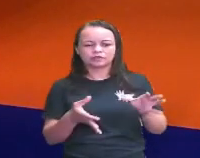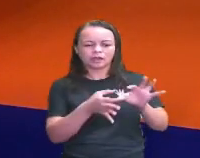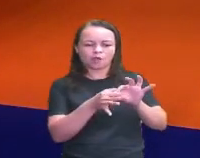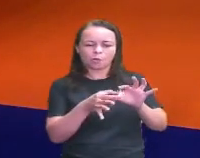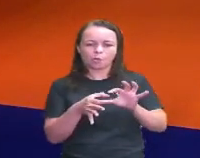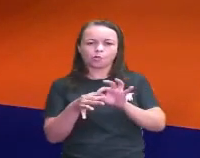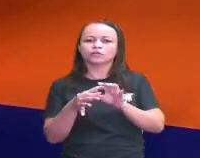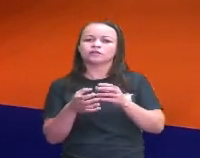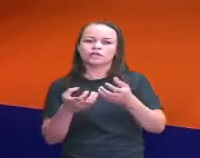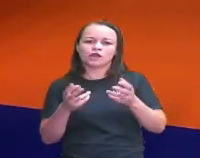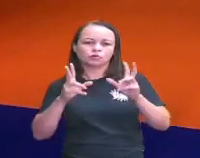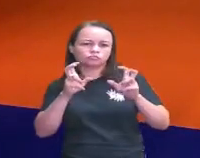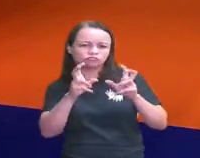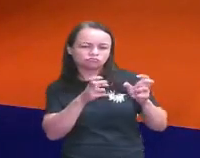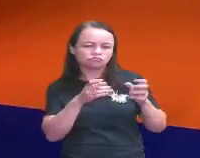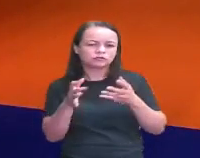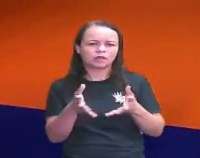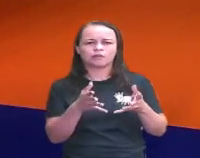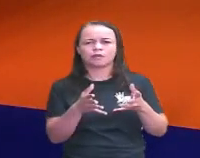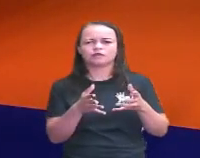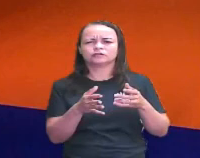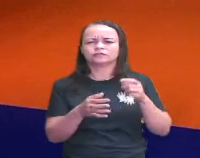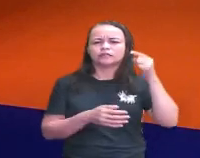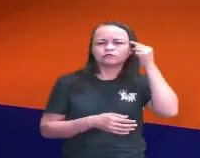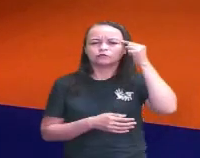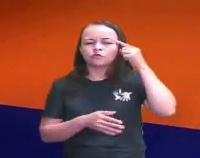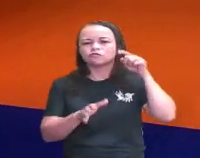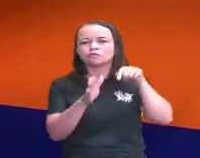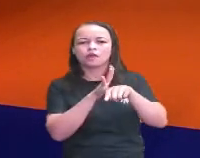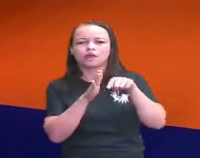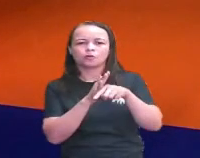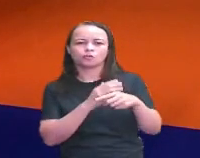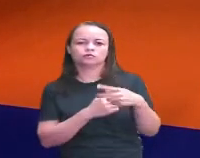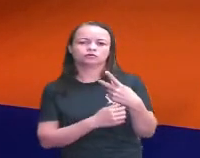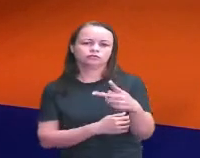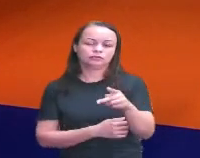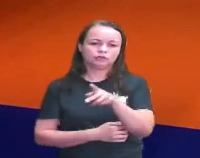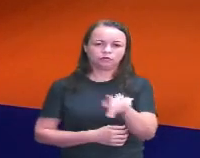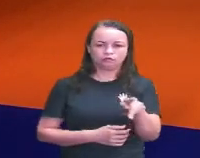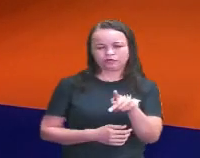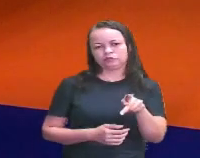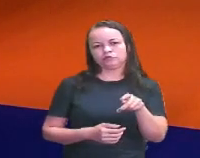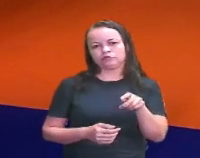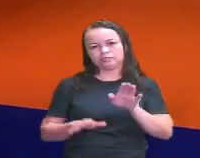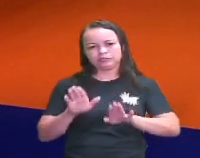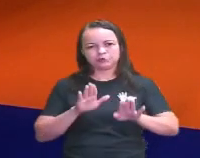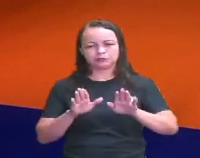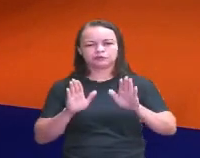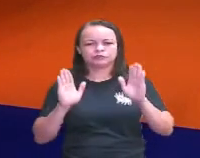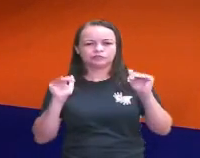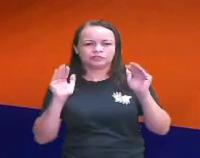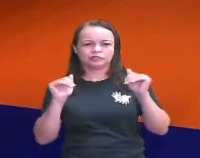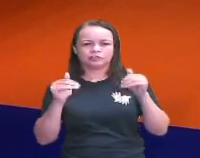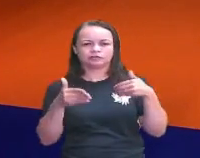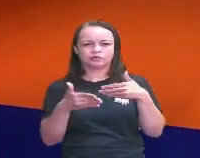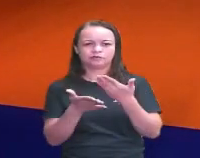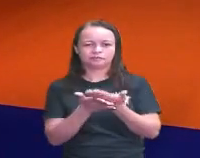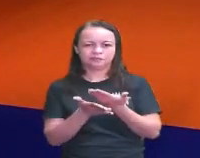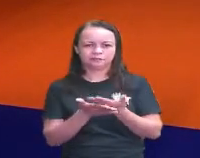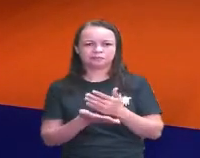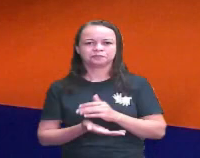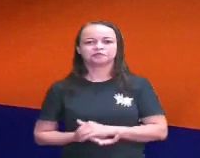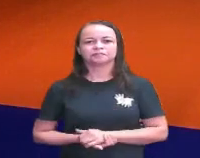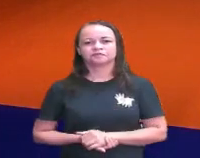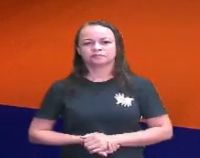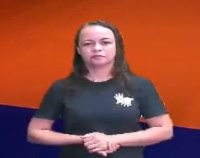diante. Se vocês tiverem dúvida, pergunta aos seus professores e pesquisem, tá certo? Se cuidem. Tchau, tchau. Até a próxima aula.